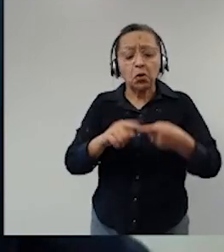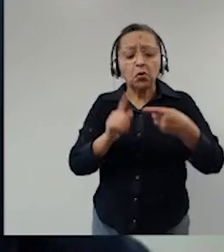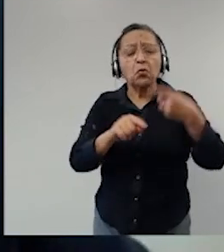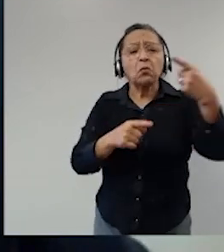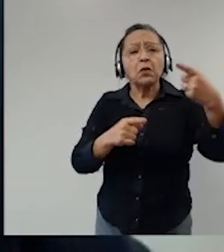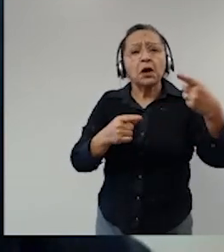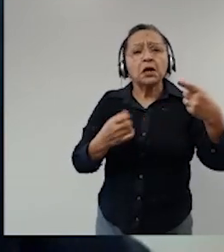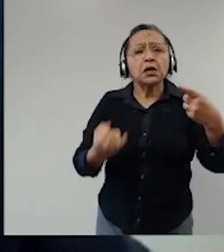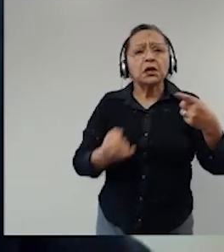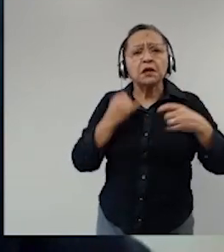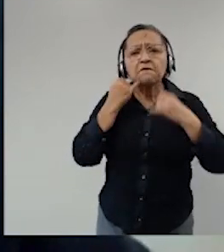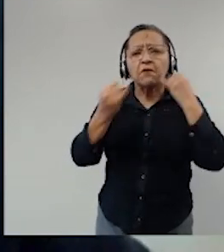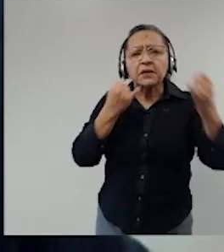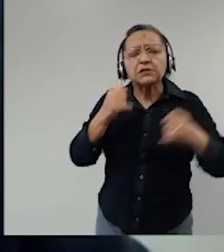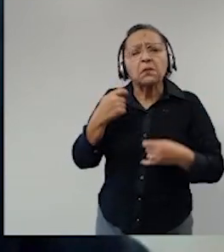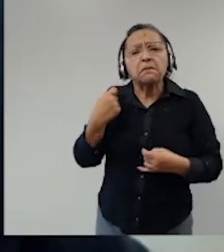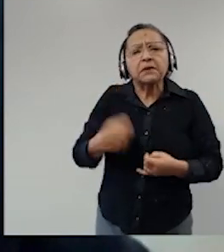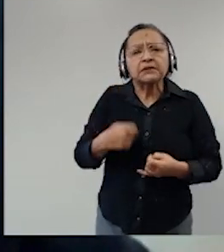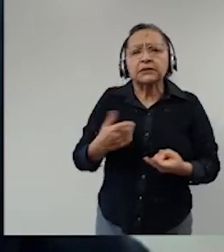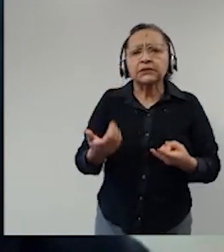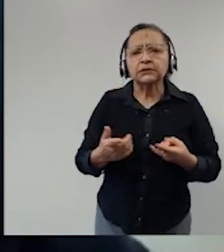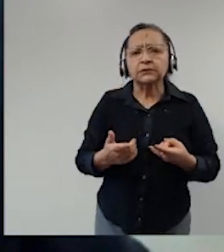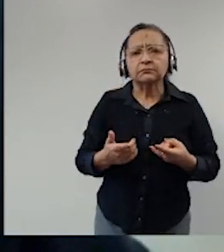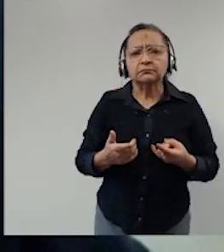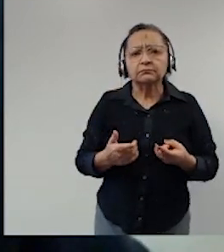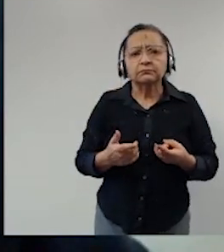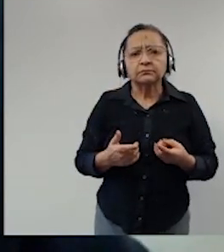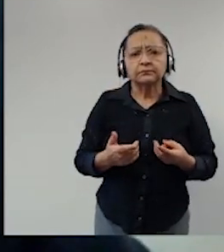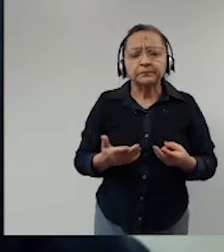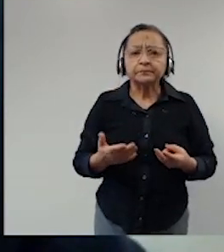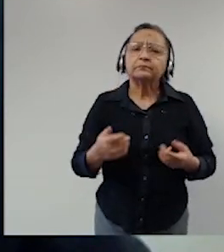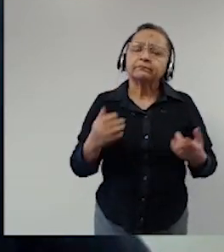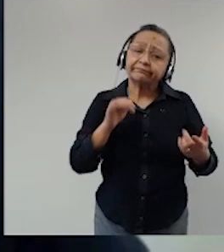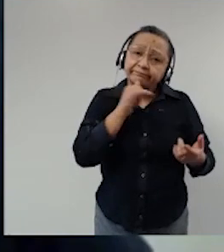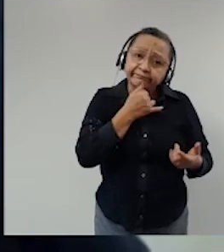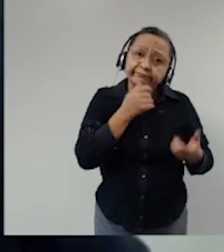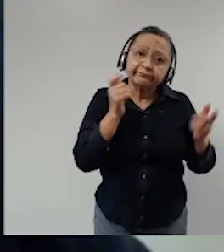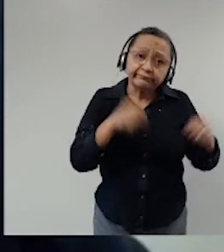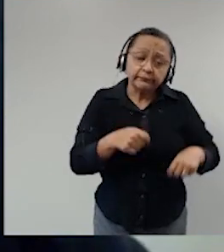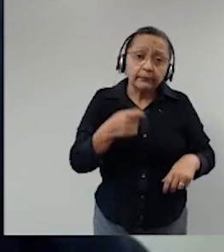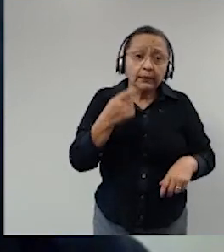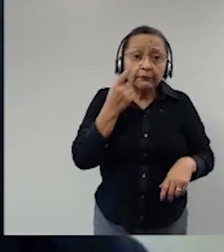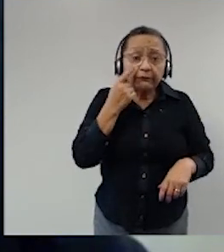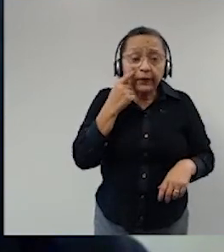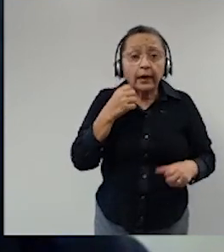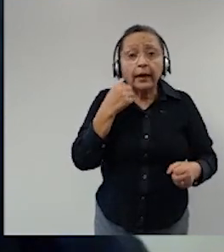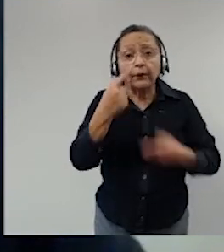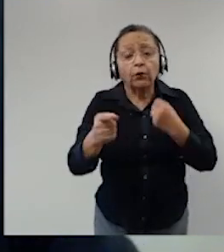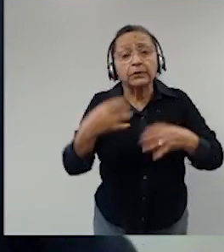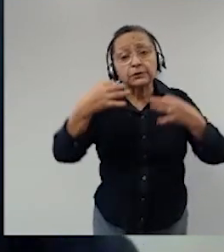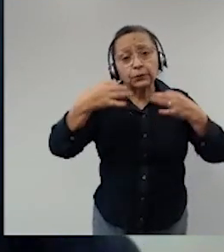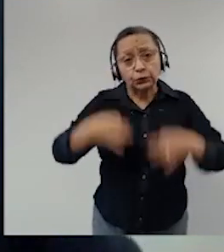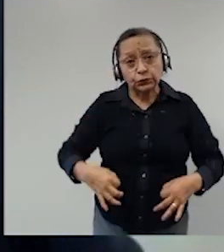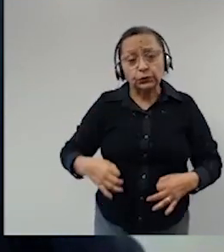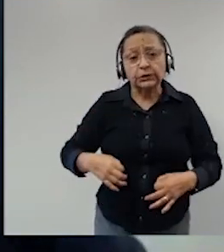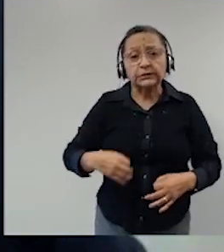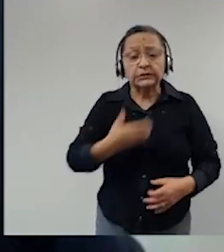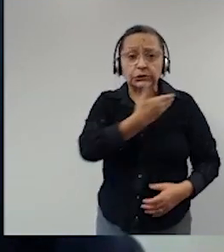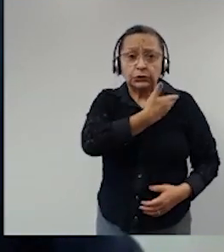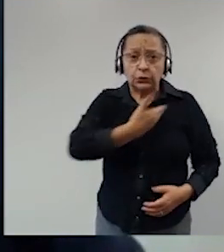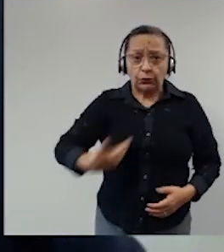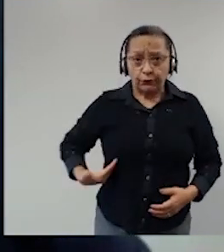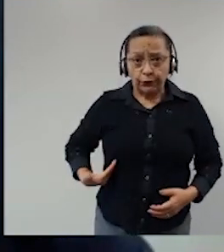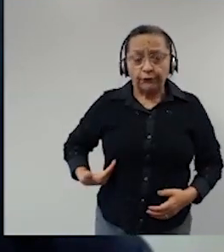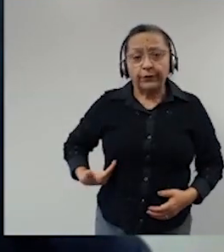né, e infelizmente podemos constatar determinadas posturas governamentais, principalmente do governo